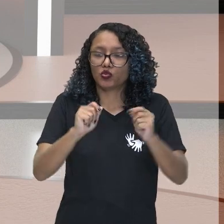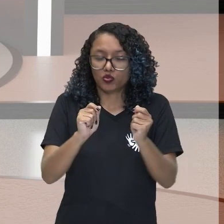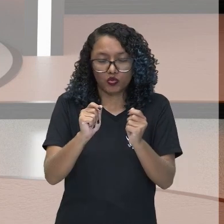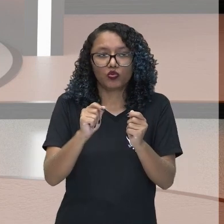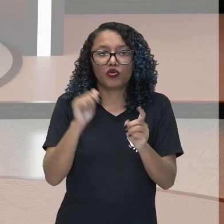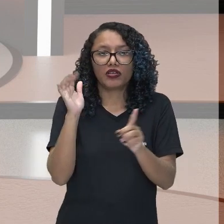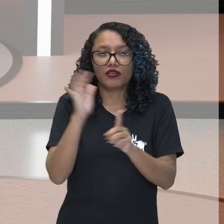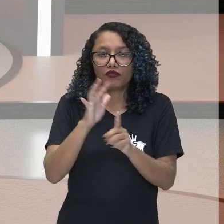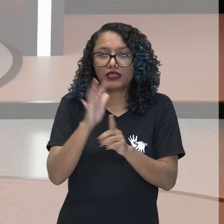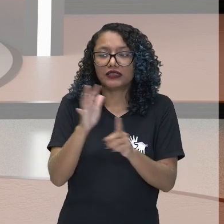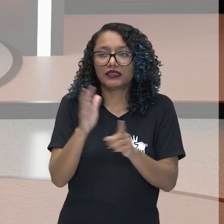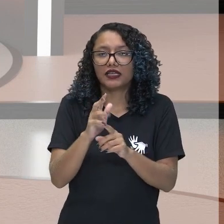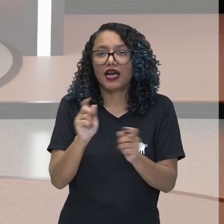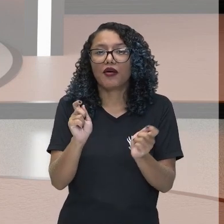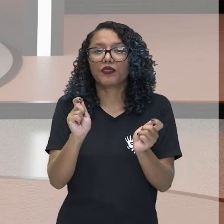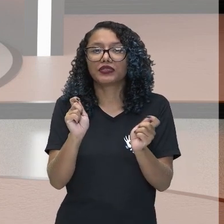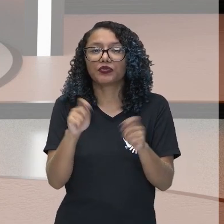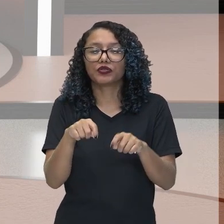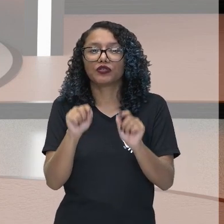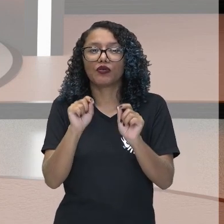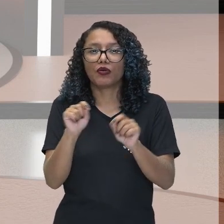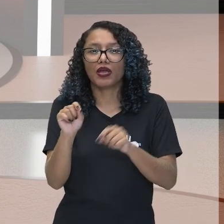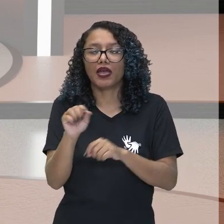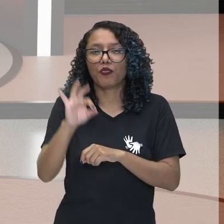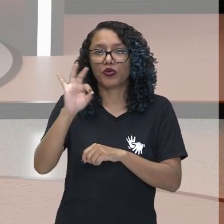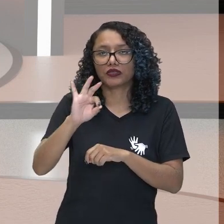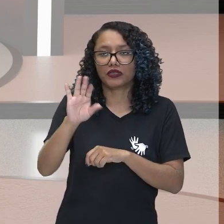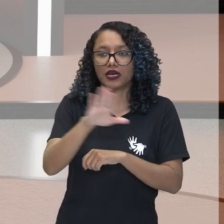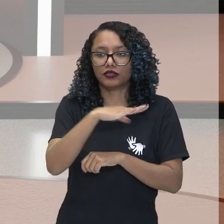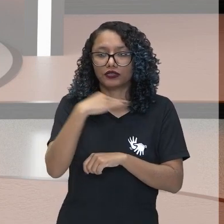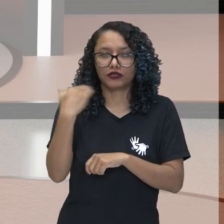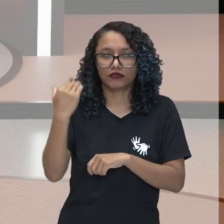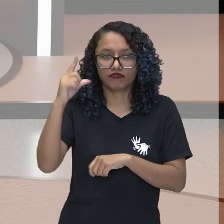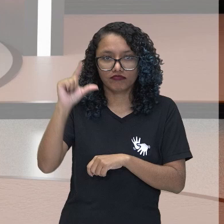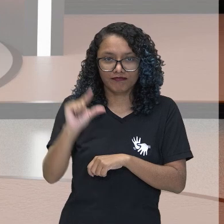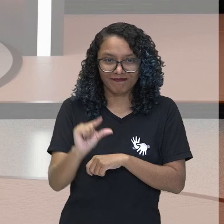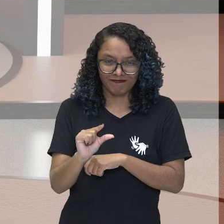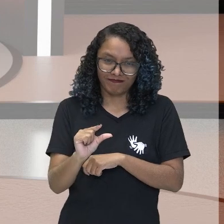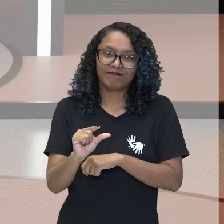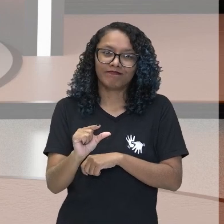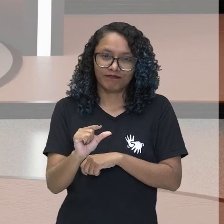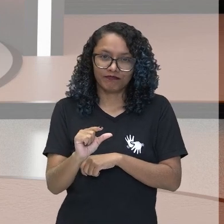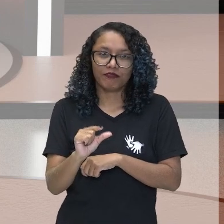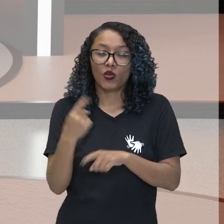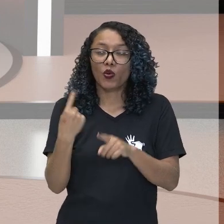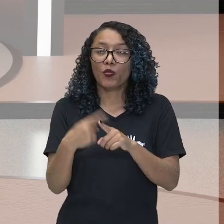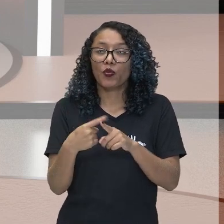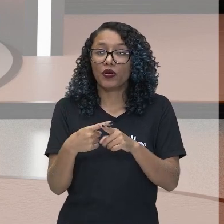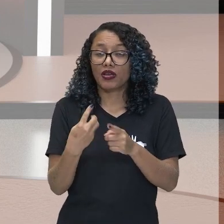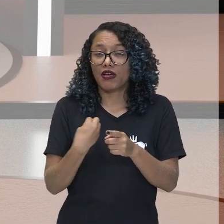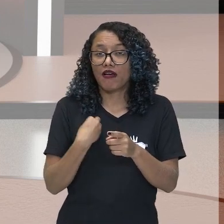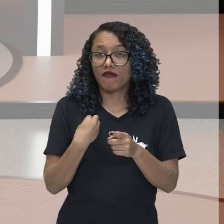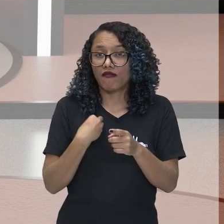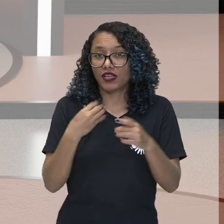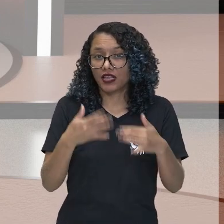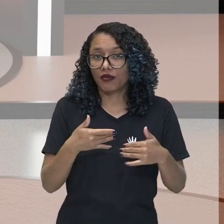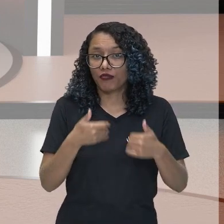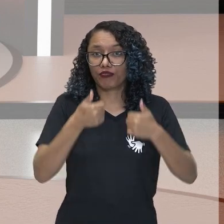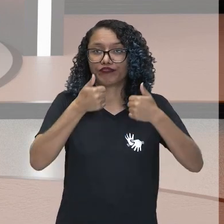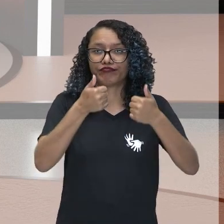de mortalidade, né, acabe diminuindo em função aí dessas melhorias nas condições de vida da